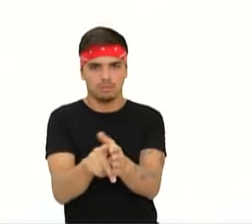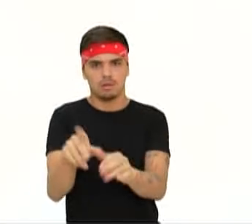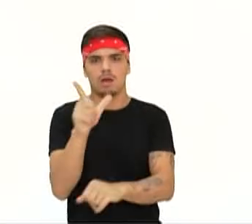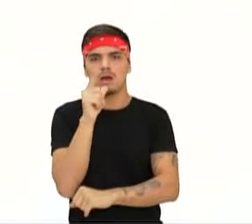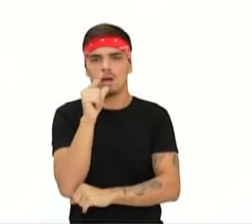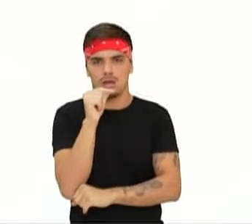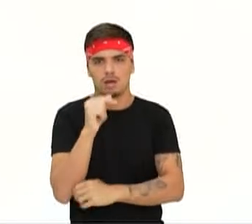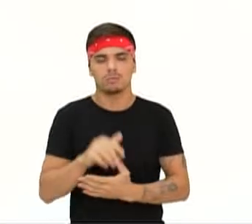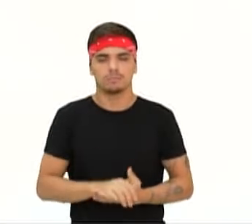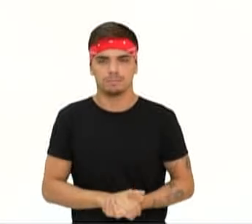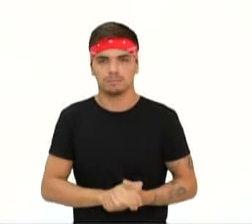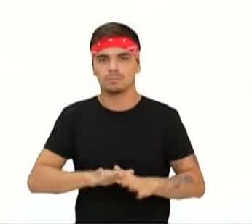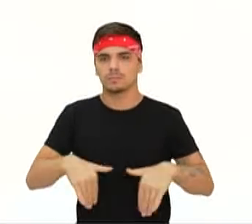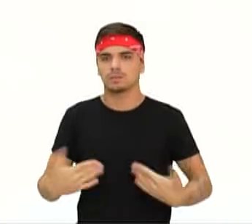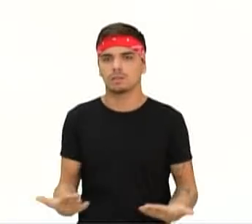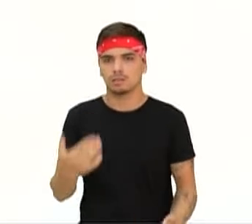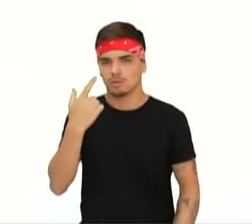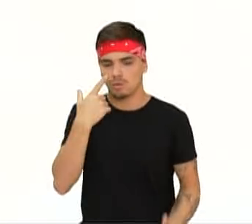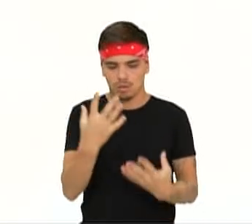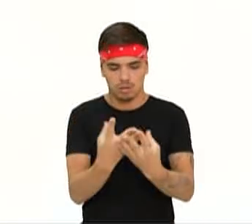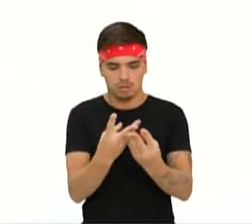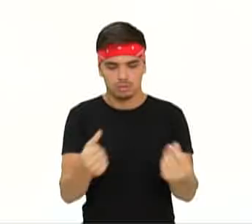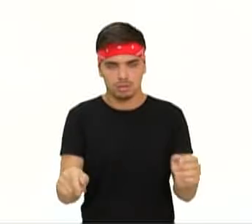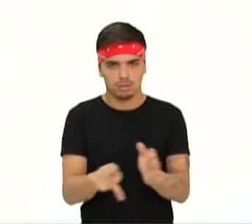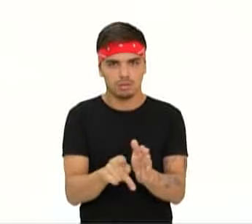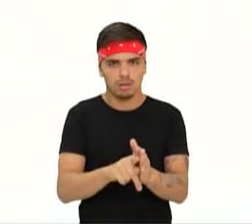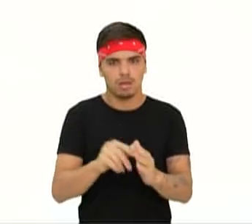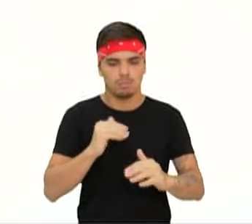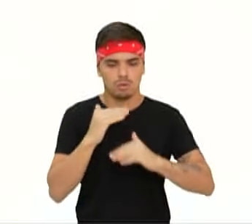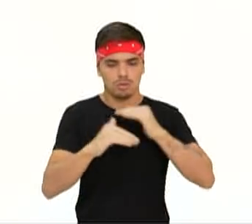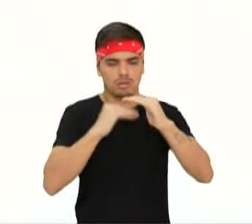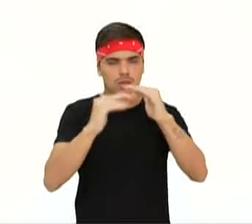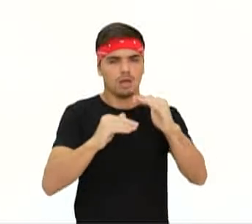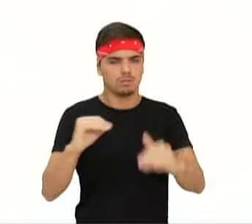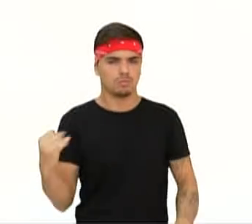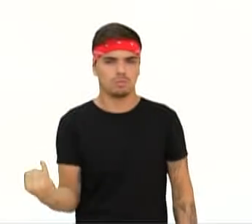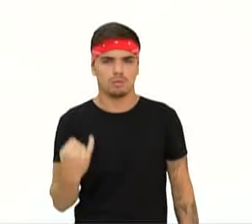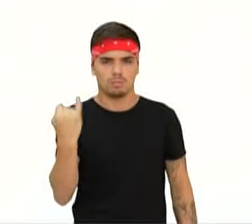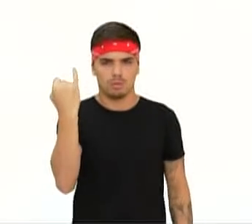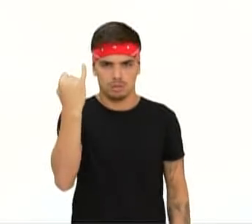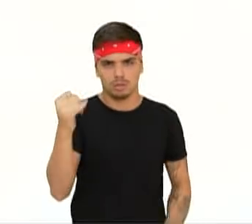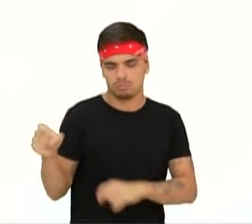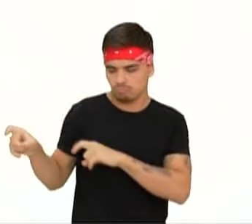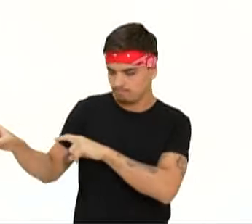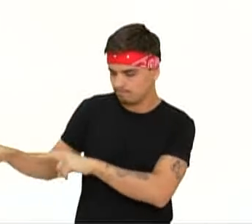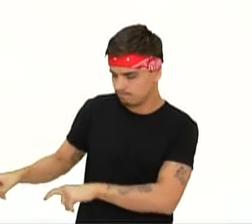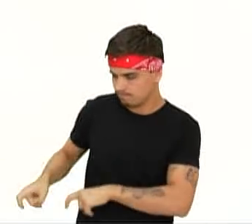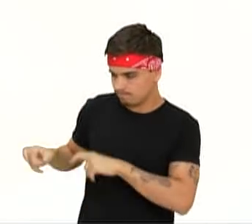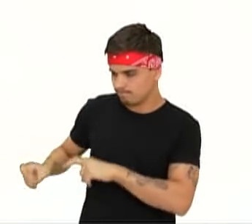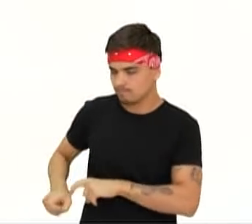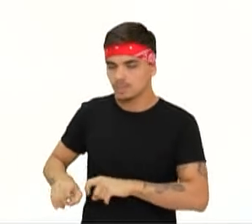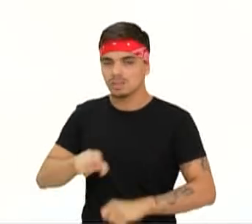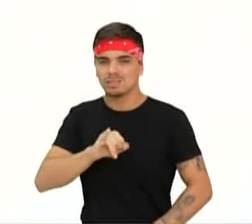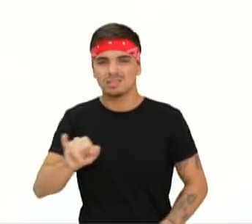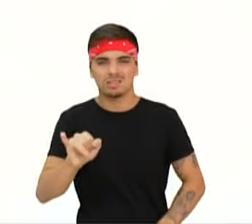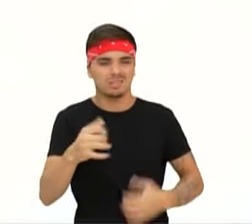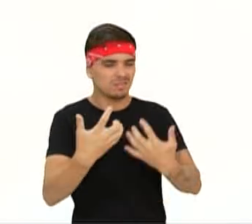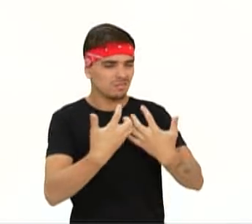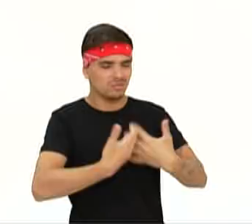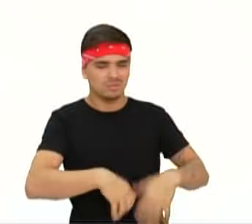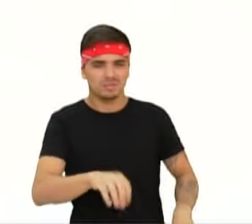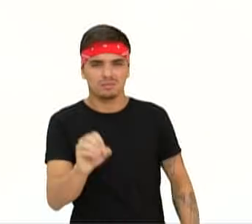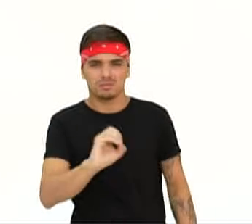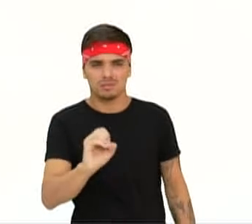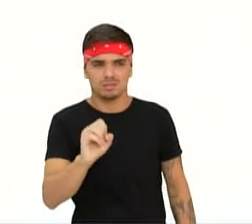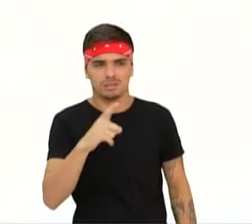a drenagem é um processo fundamental na agricultura. Quando a drenagem natural dos seus terrenos não funciona, aí, né,